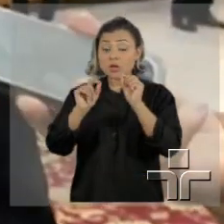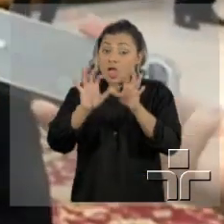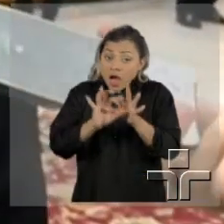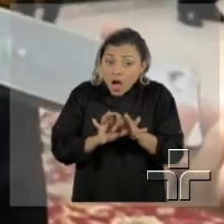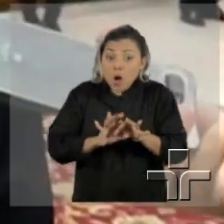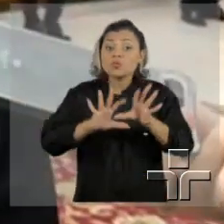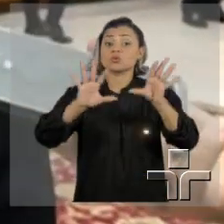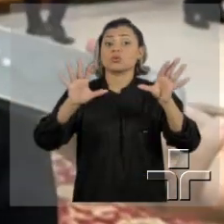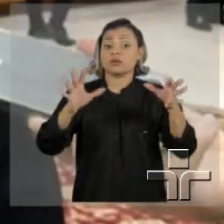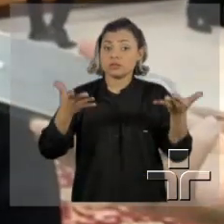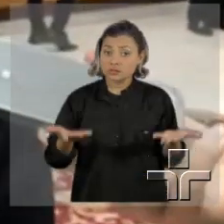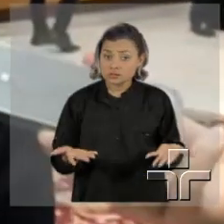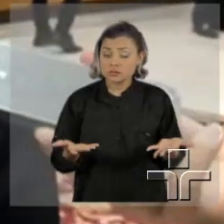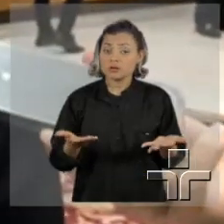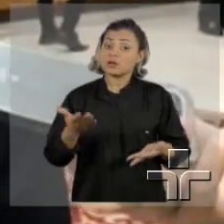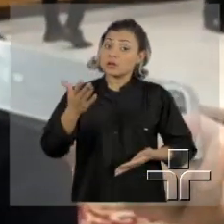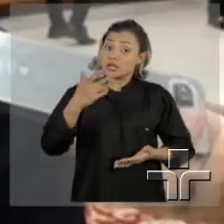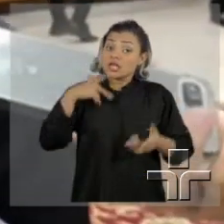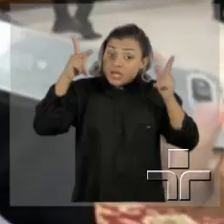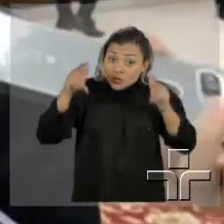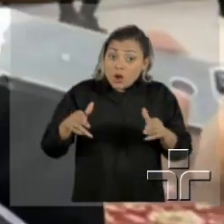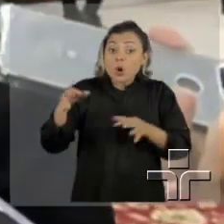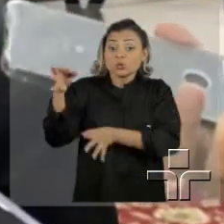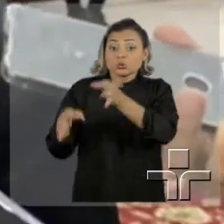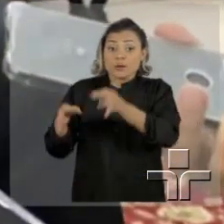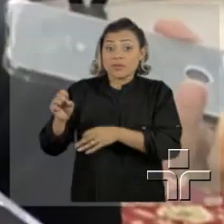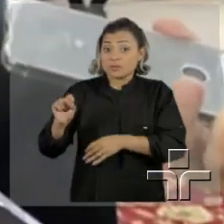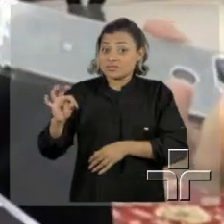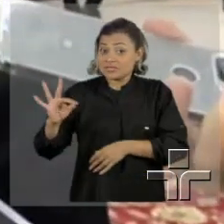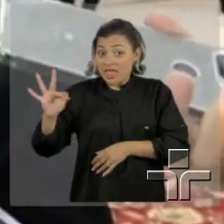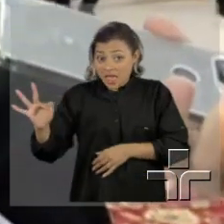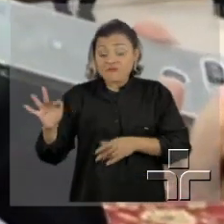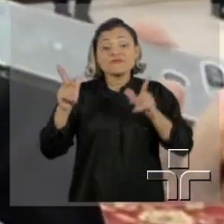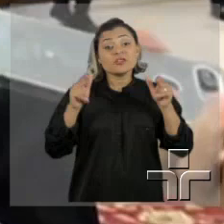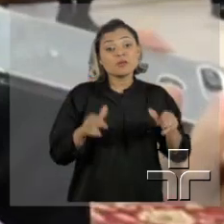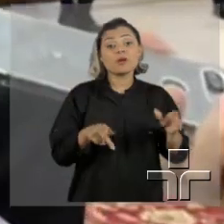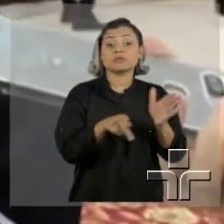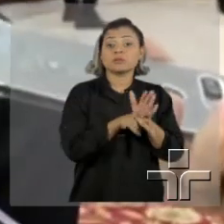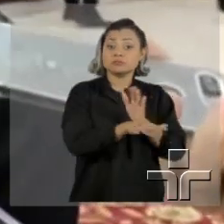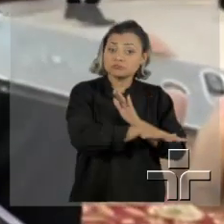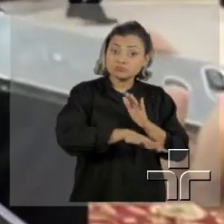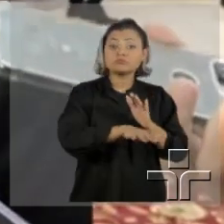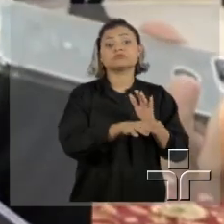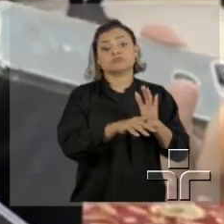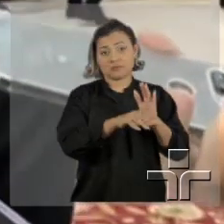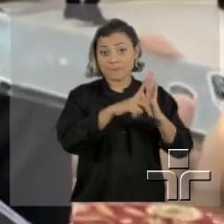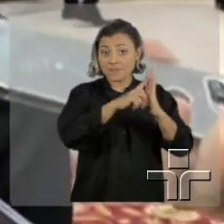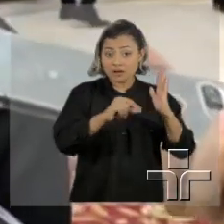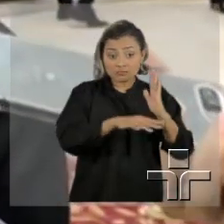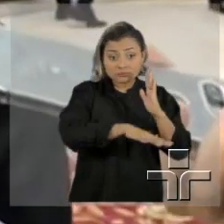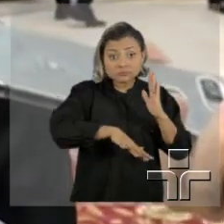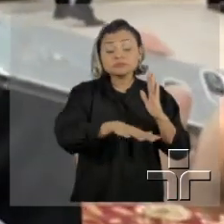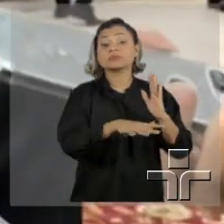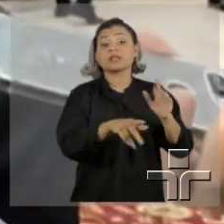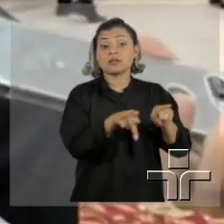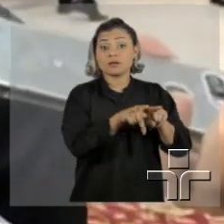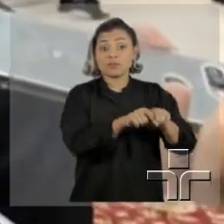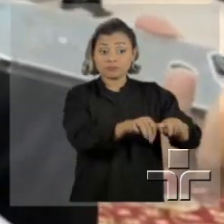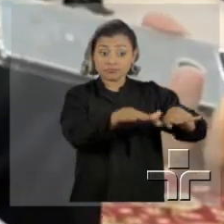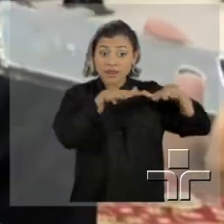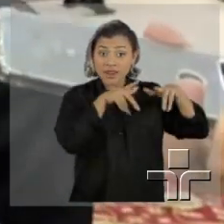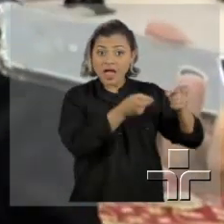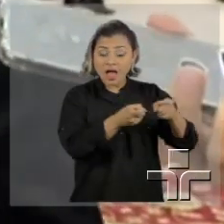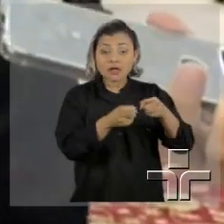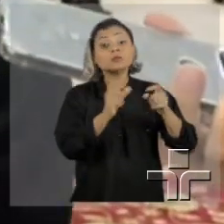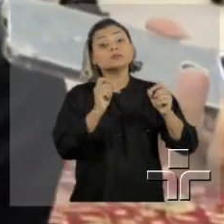autoriza, como foi o julgamento do Supremo e no plenário, as investigações que tiveram origem do compartilhamento